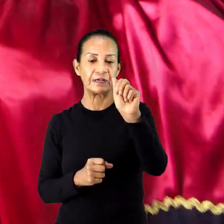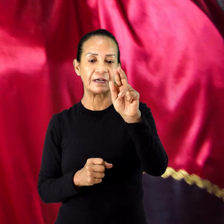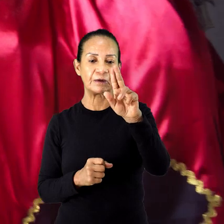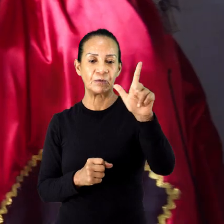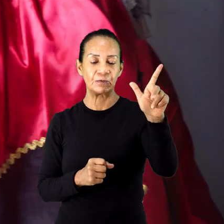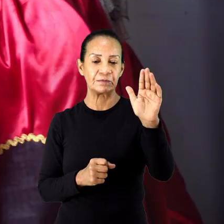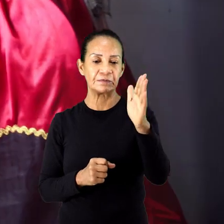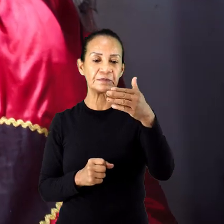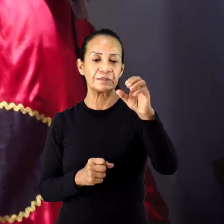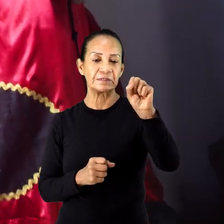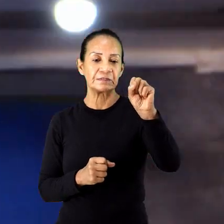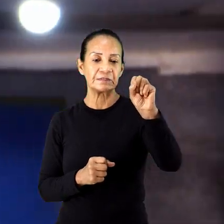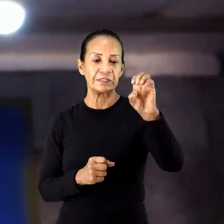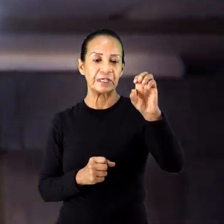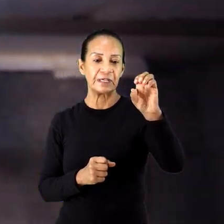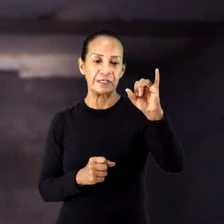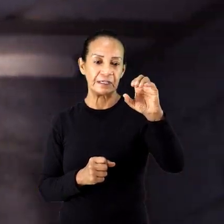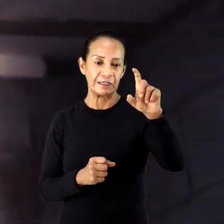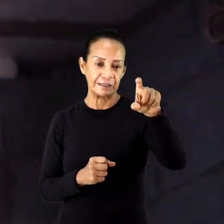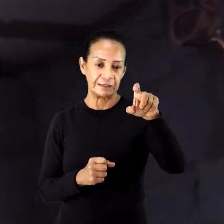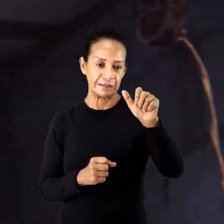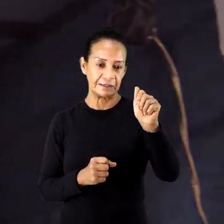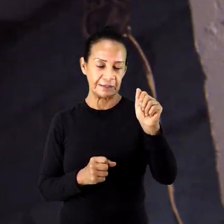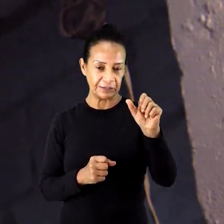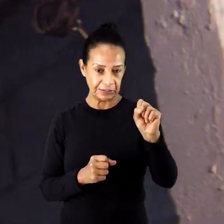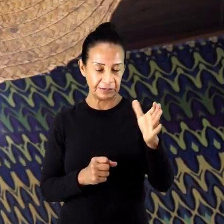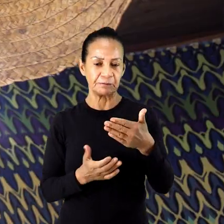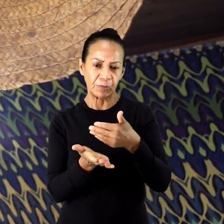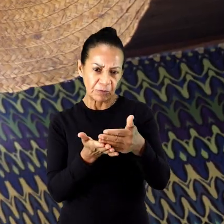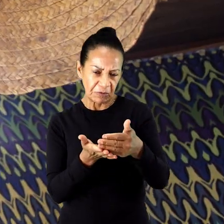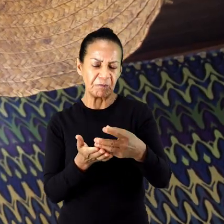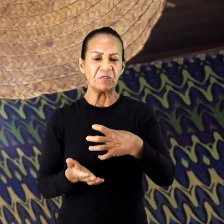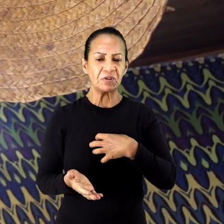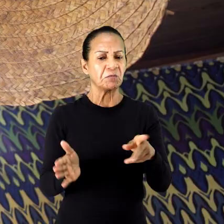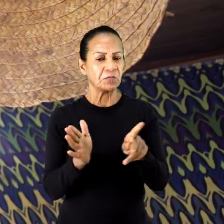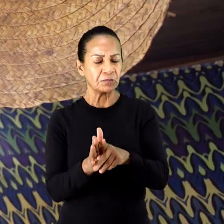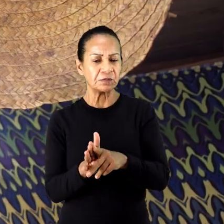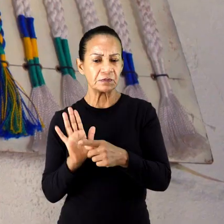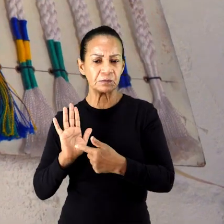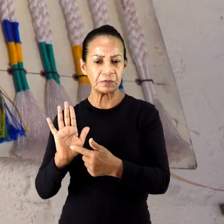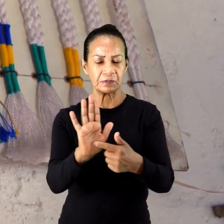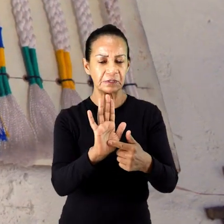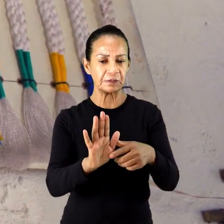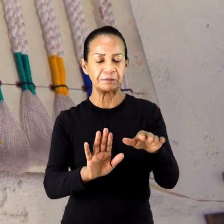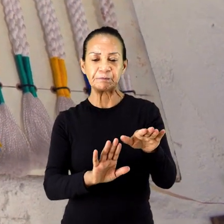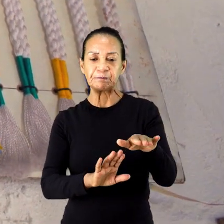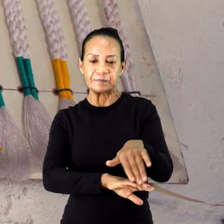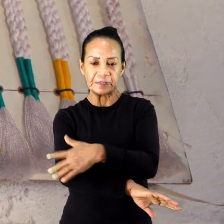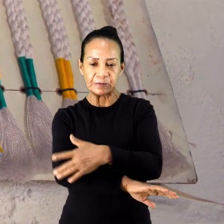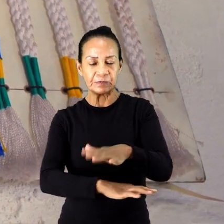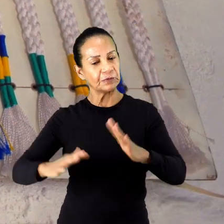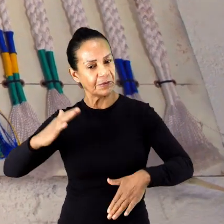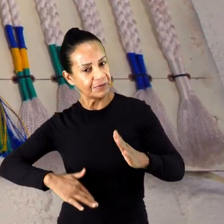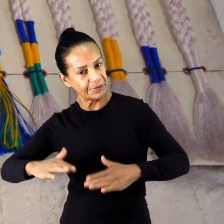oficina que eles fizeram lá. Começou com esse cortejo, com esse bloco, o Bloco do Pavão Encantado. É uma forma também de manifestação, de você estar na